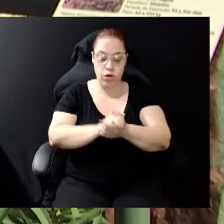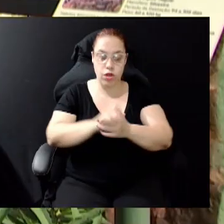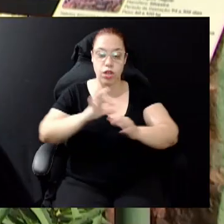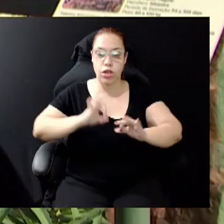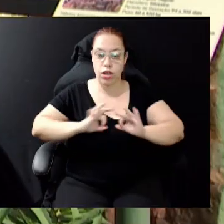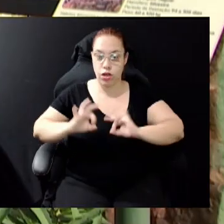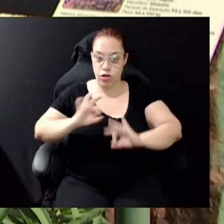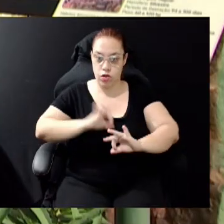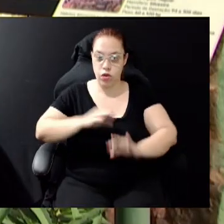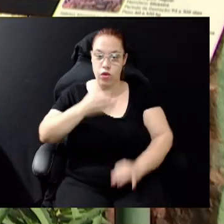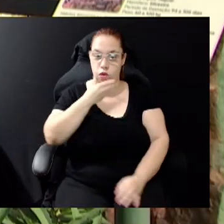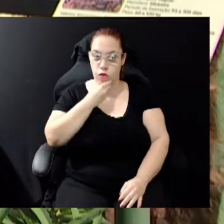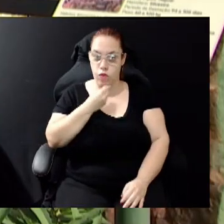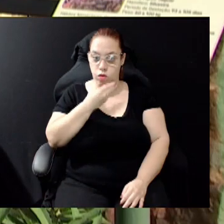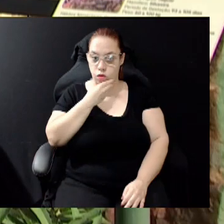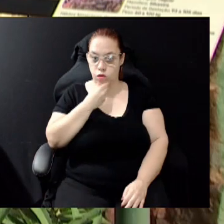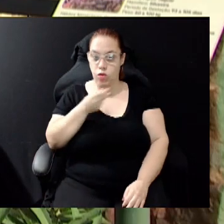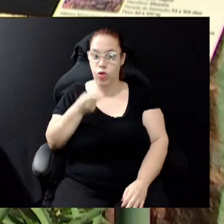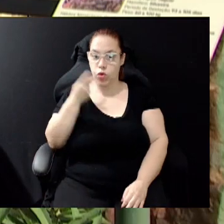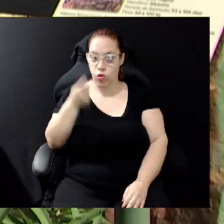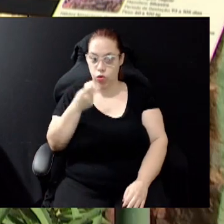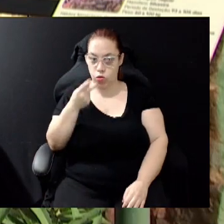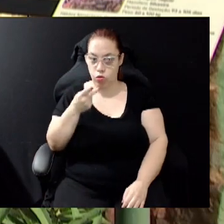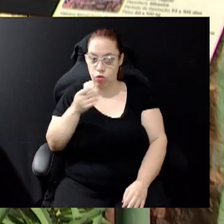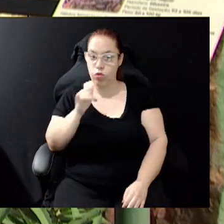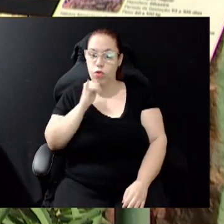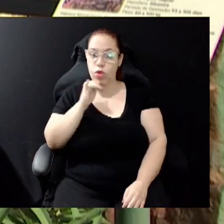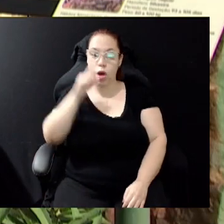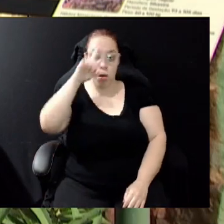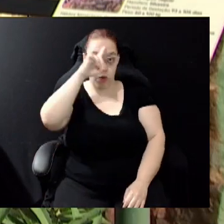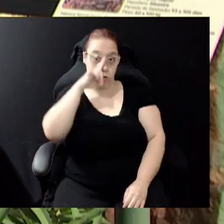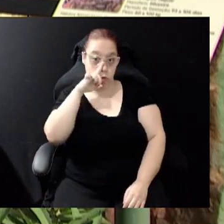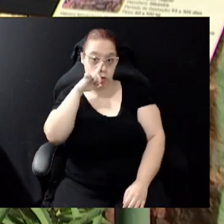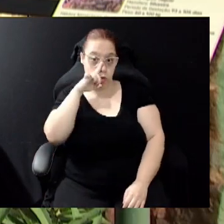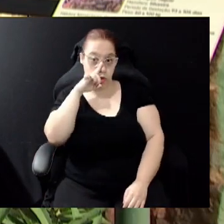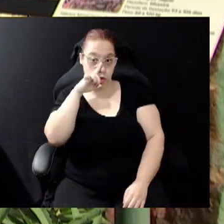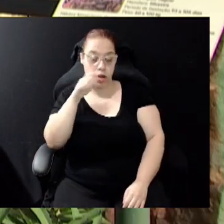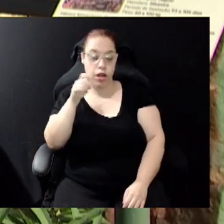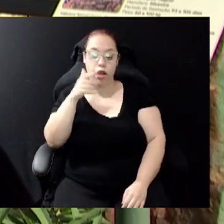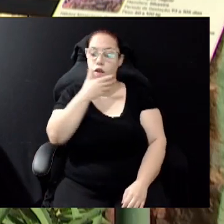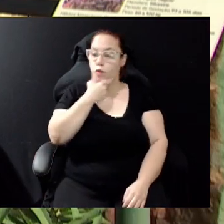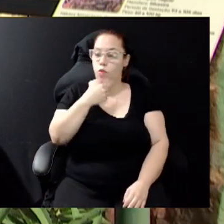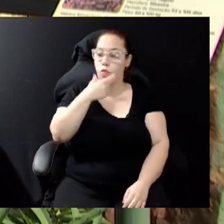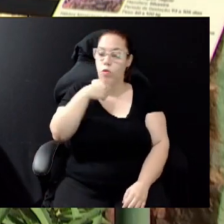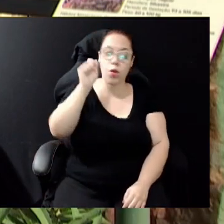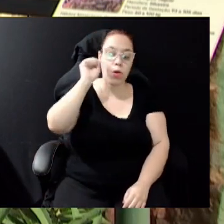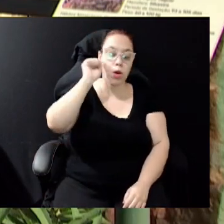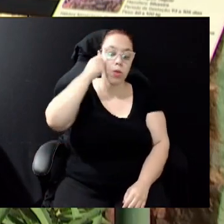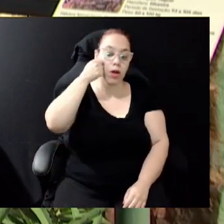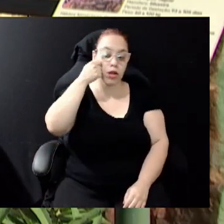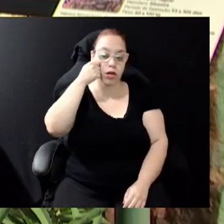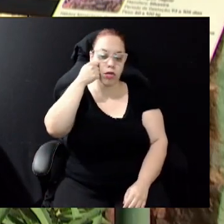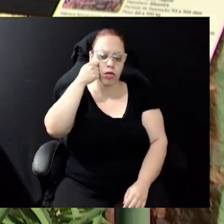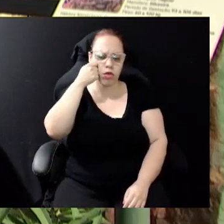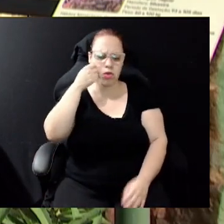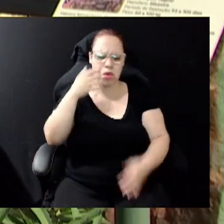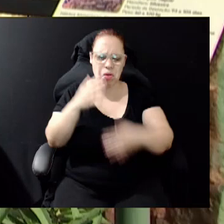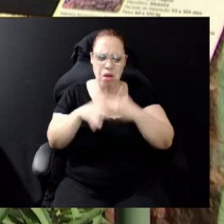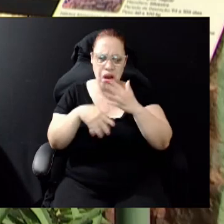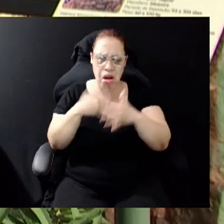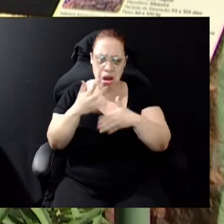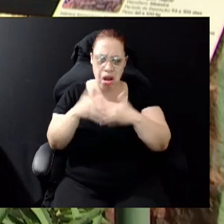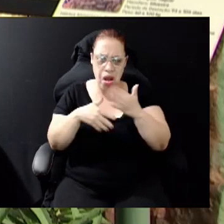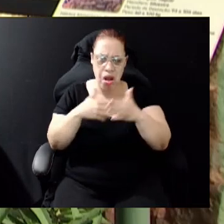macho, como eu falei, do exemplar de cor amarela, e a fêmea de cor preta, né? Às vezes as pessoas confundem e acham que é uma